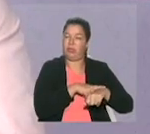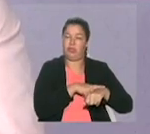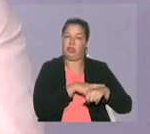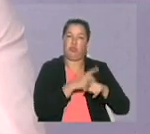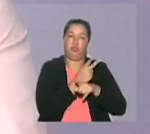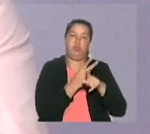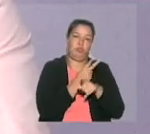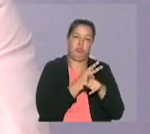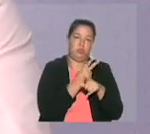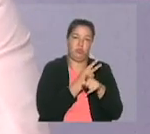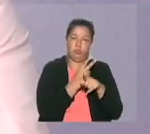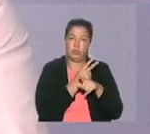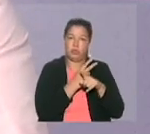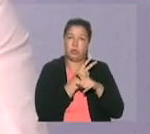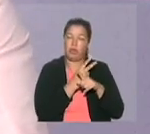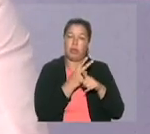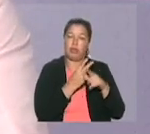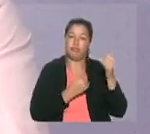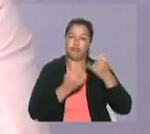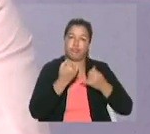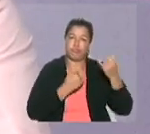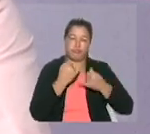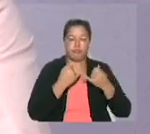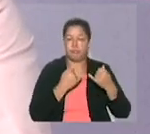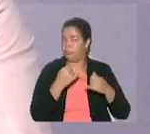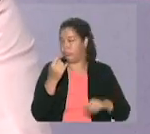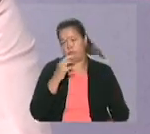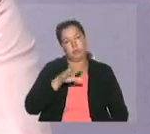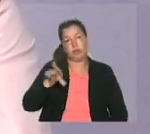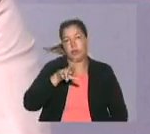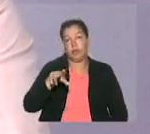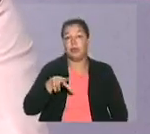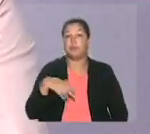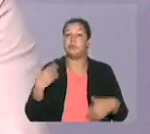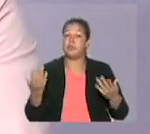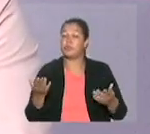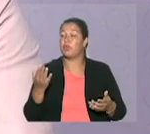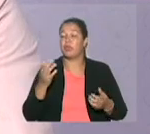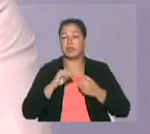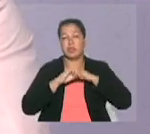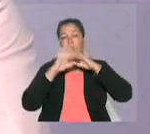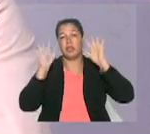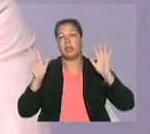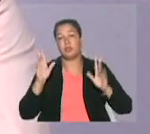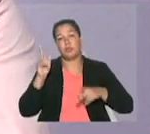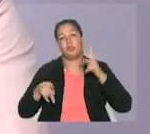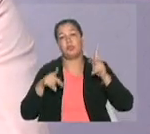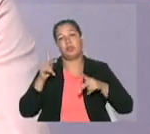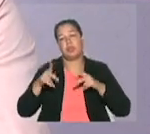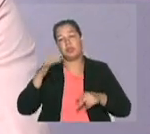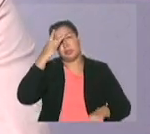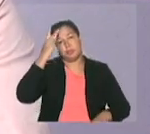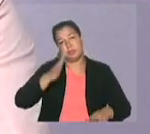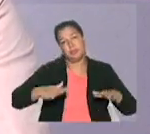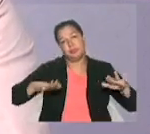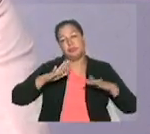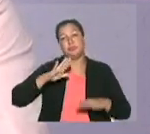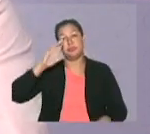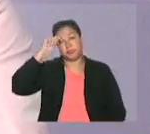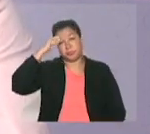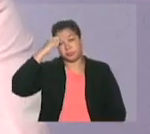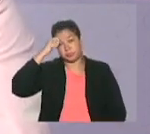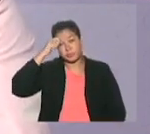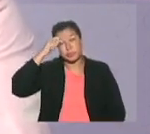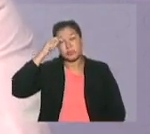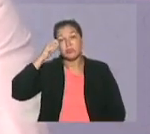que tem que buscar essa fonte do saber. Não é, isso é tão claro para a população